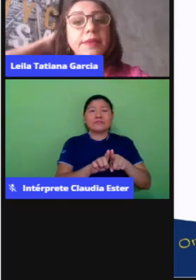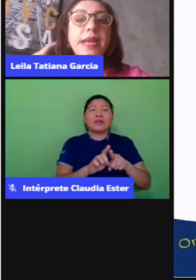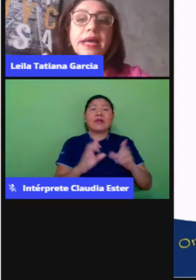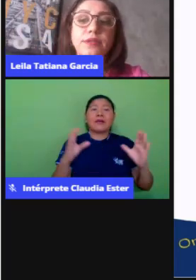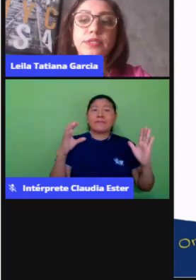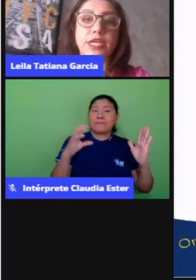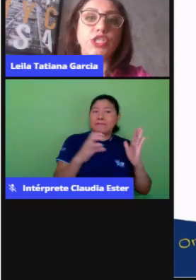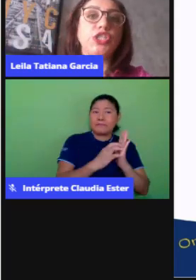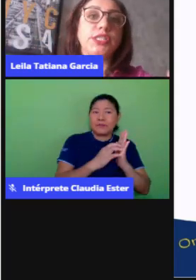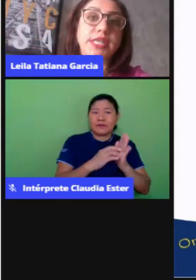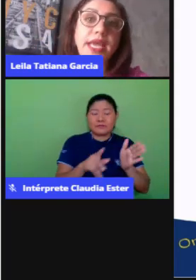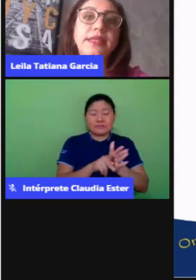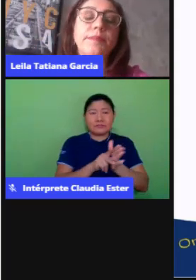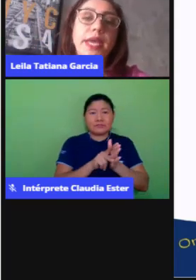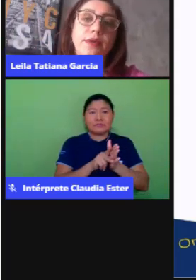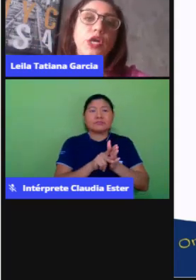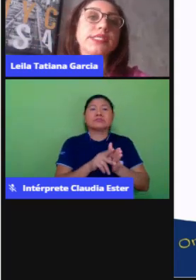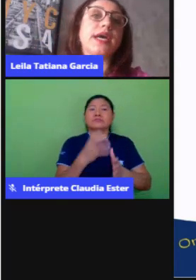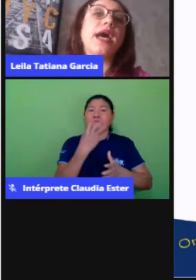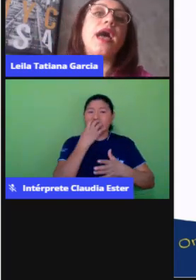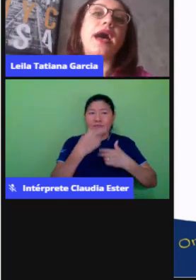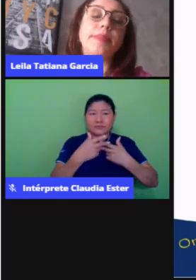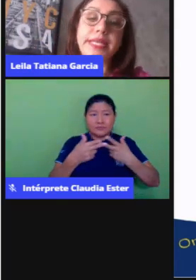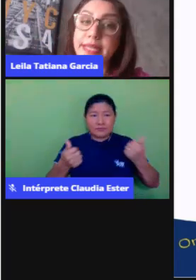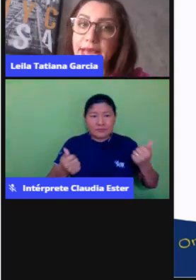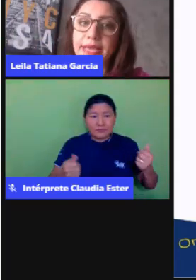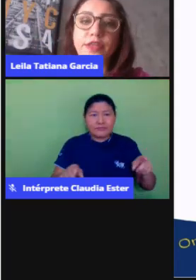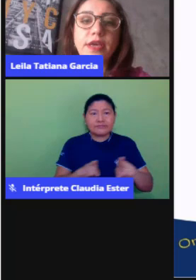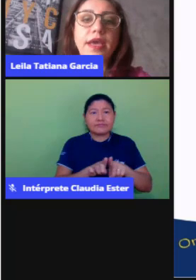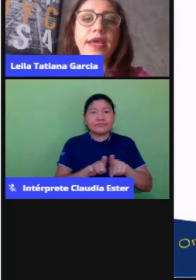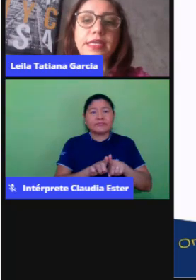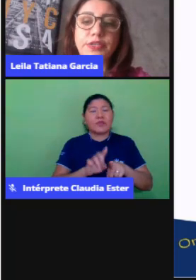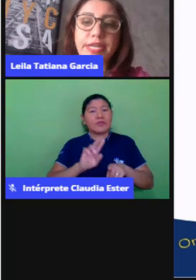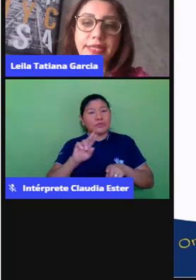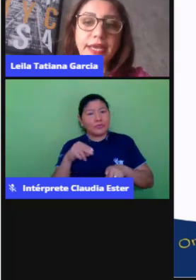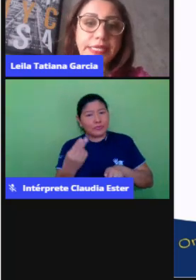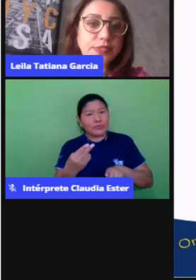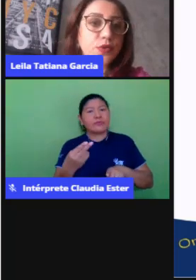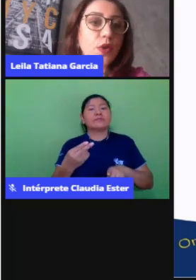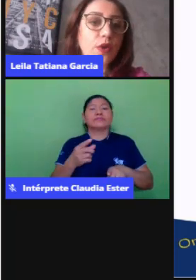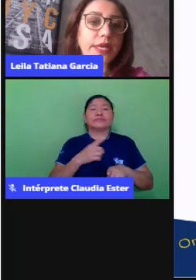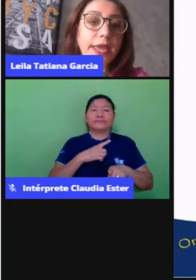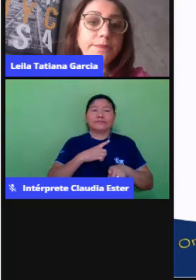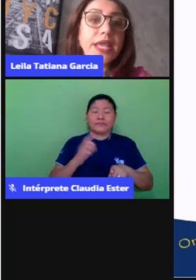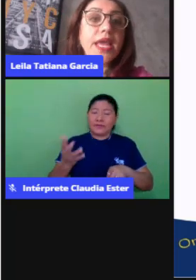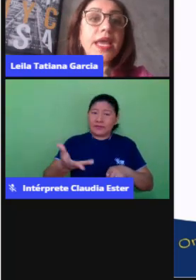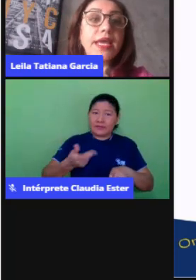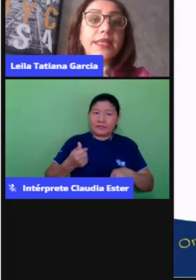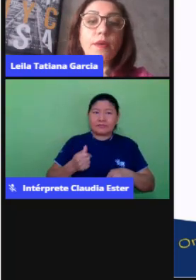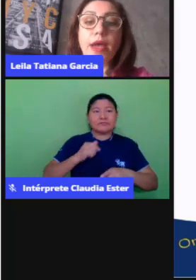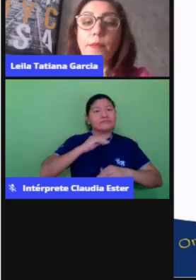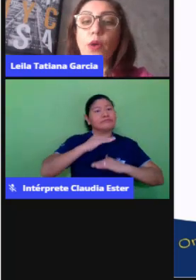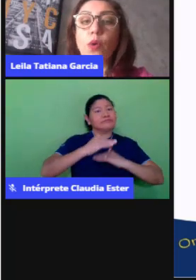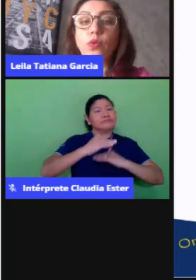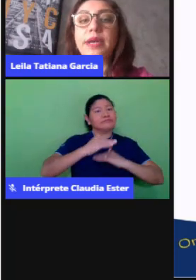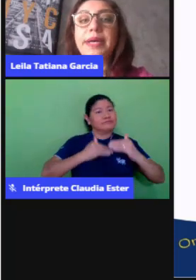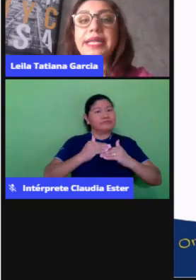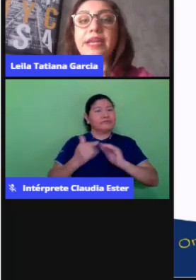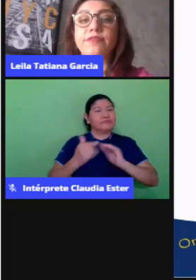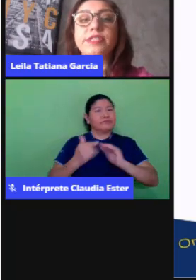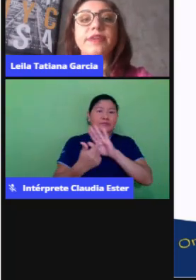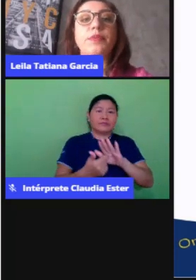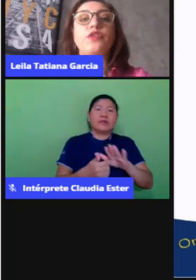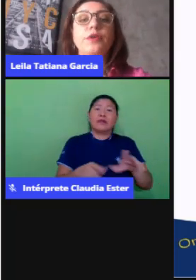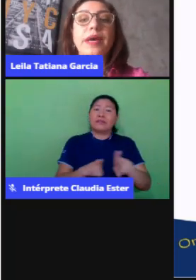animais invertebrados. A gente tem também a nossa habilidade relacionada a isso, ok? Então, é uma